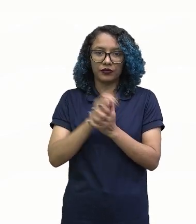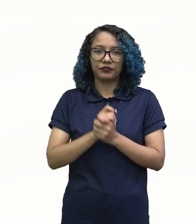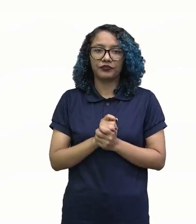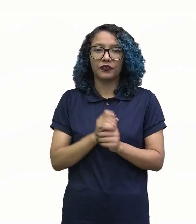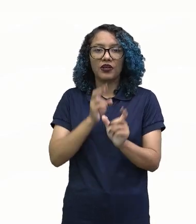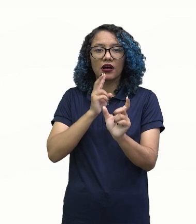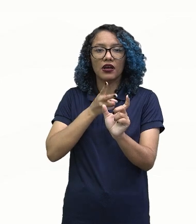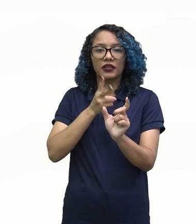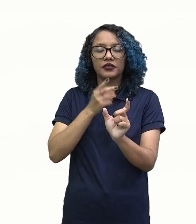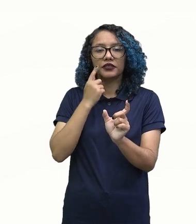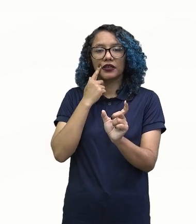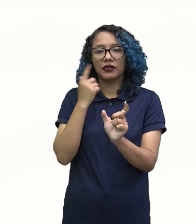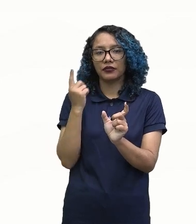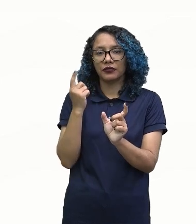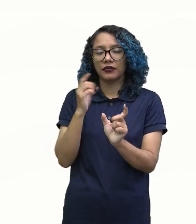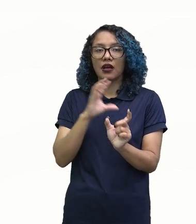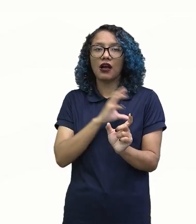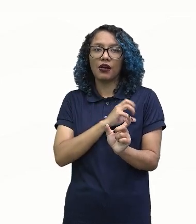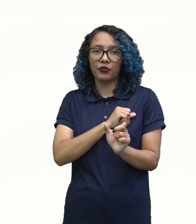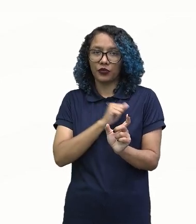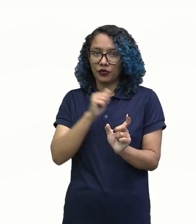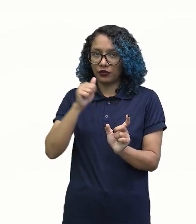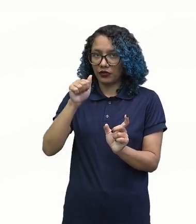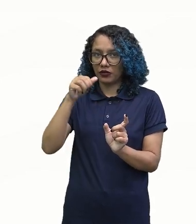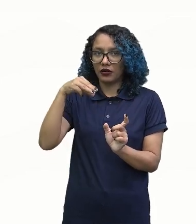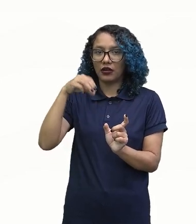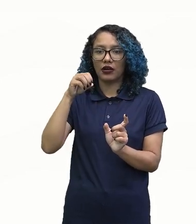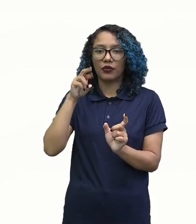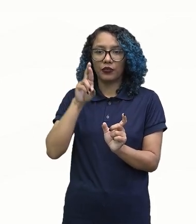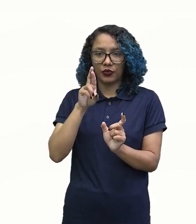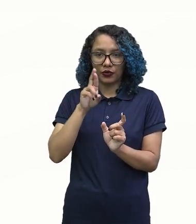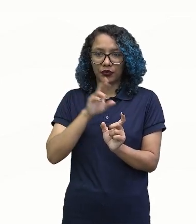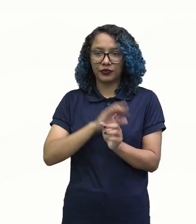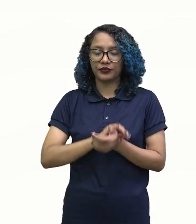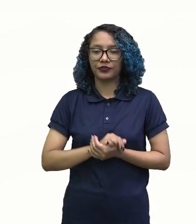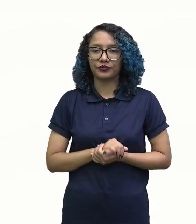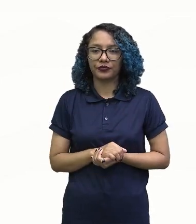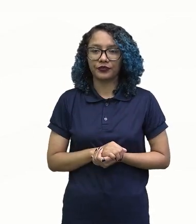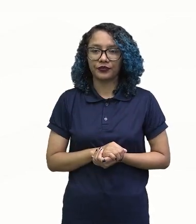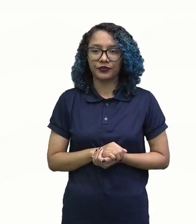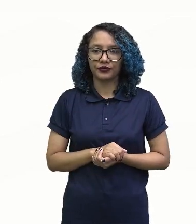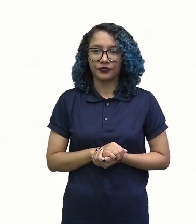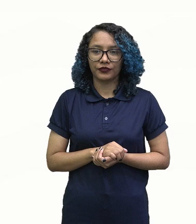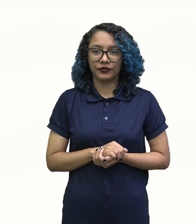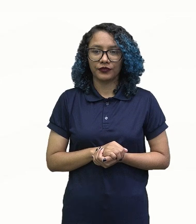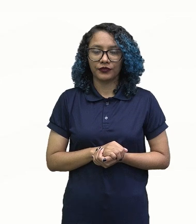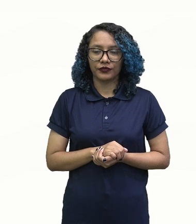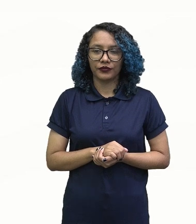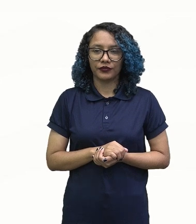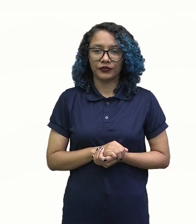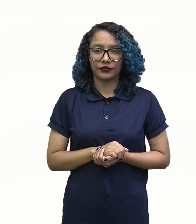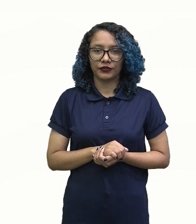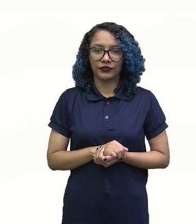Estão percebendo? O radical aqui. O radical da palavra.